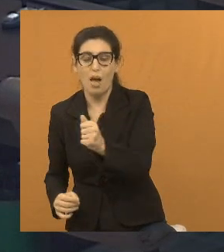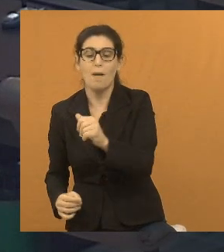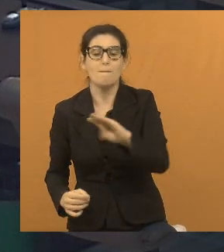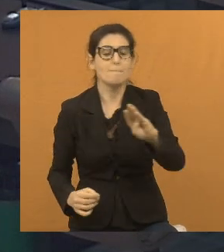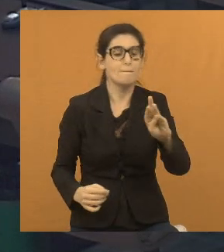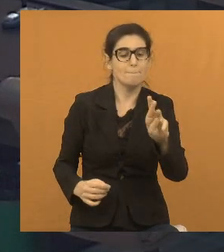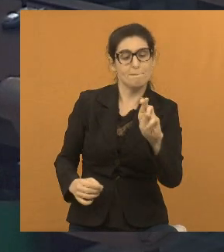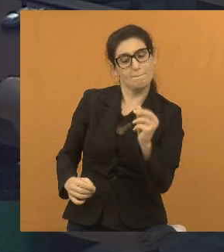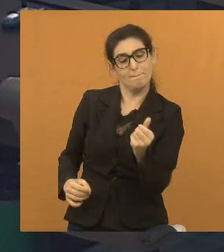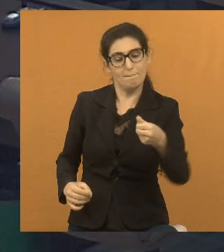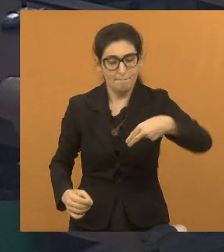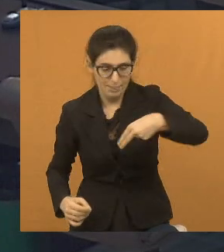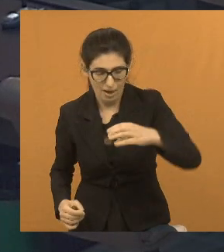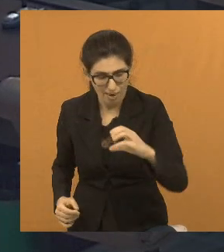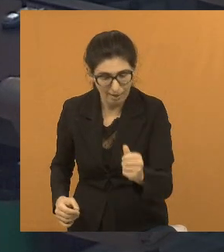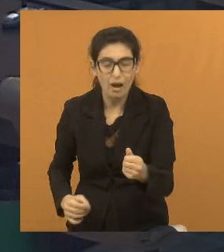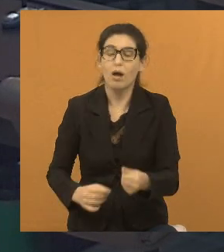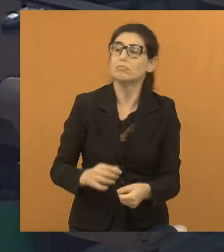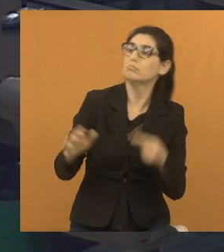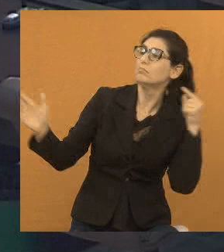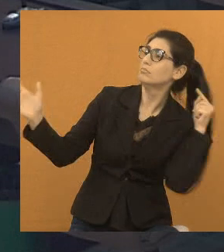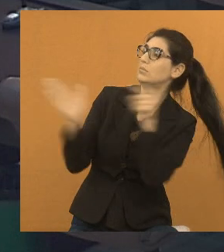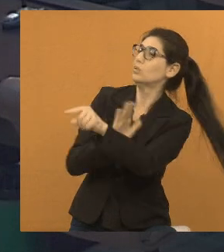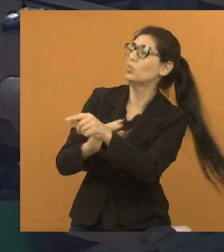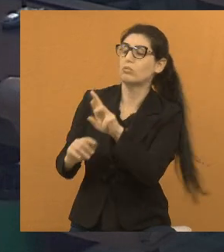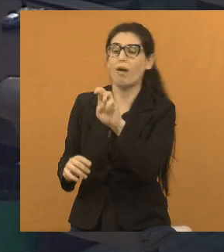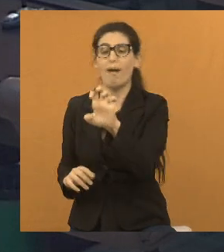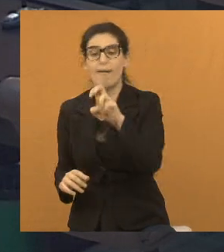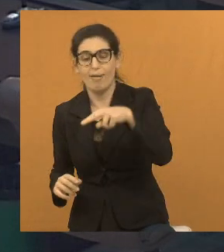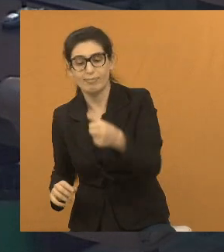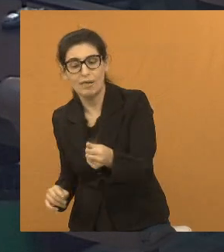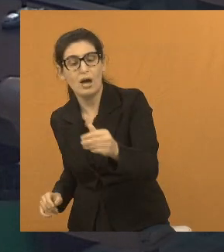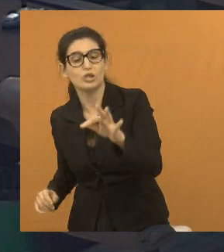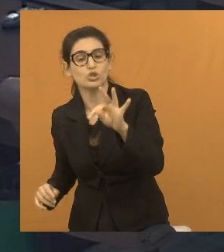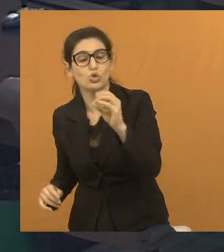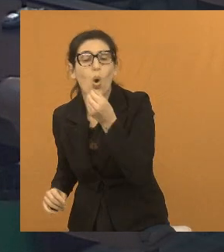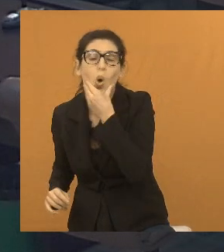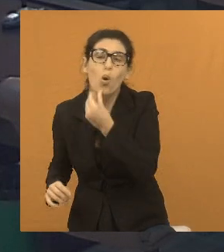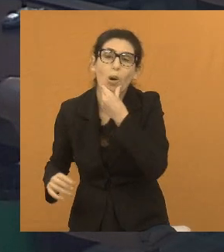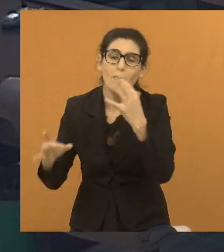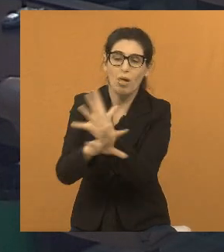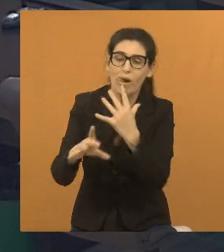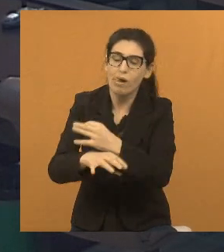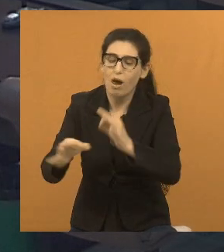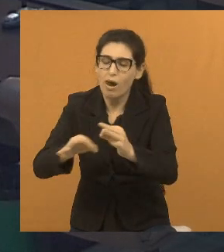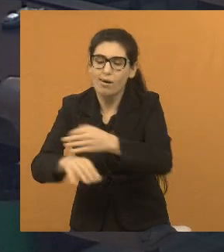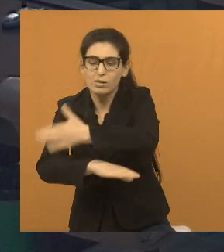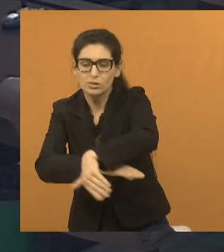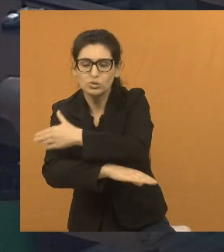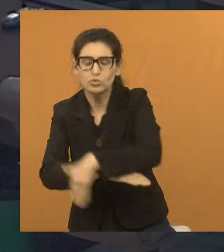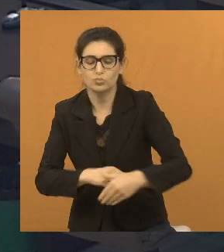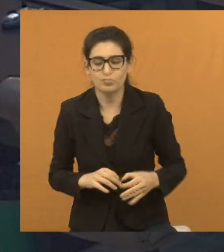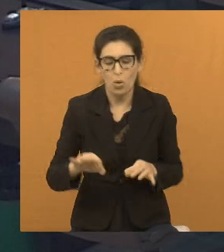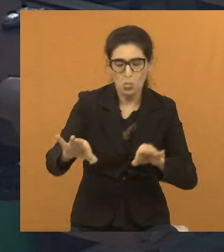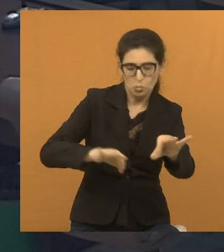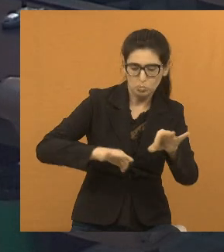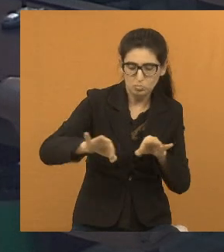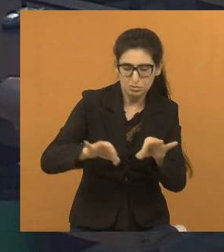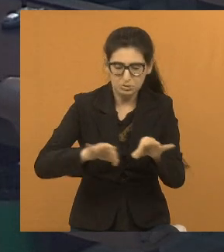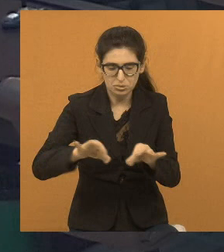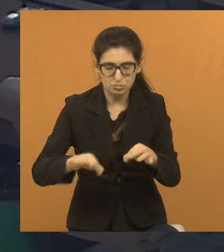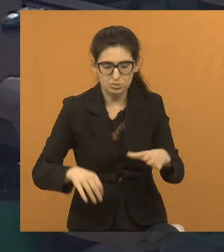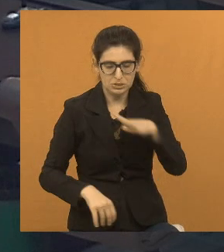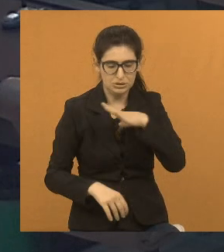uma pergunta interessada agora para o Renato da Mobilidade Urbana. O plano diretor faz menção a